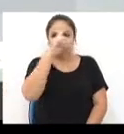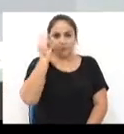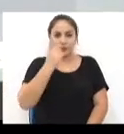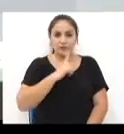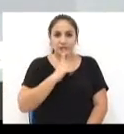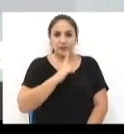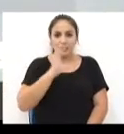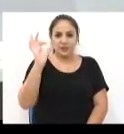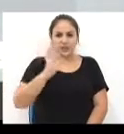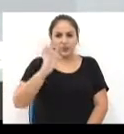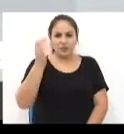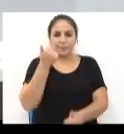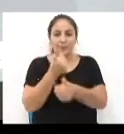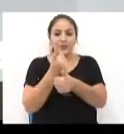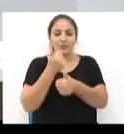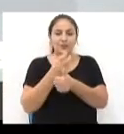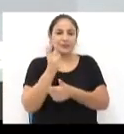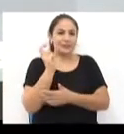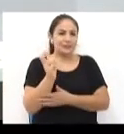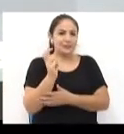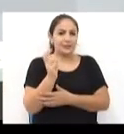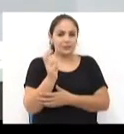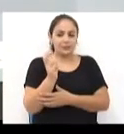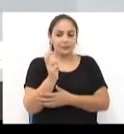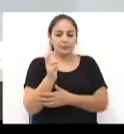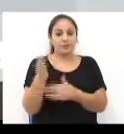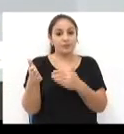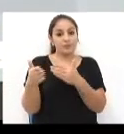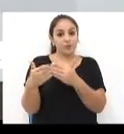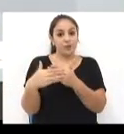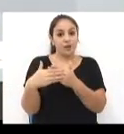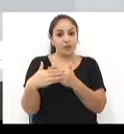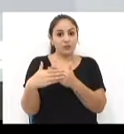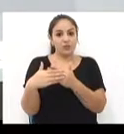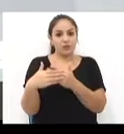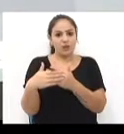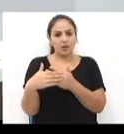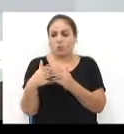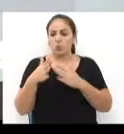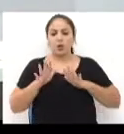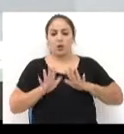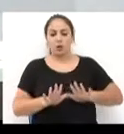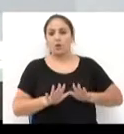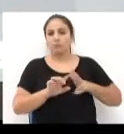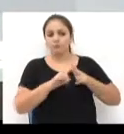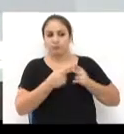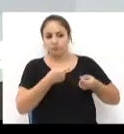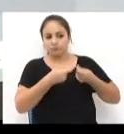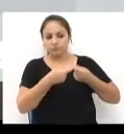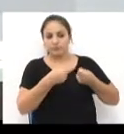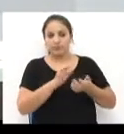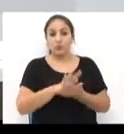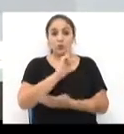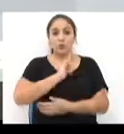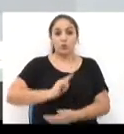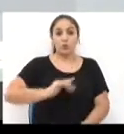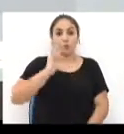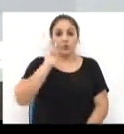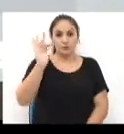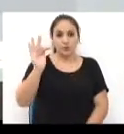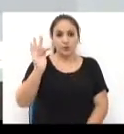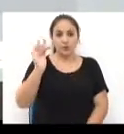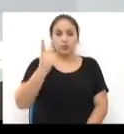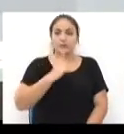oferece índices próximos a 5 e fecha as portas para a negociação, o governo federal,